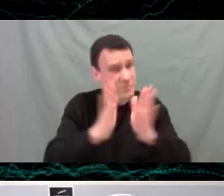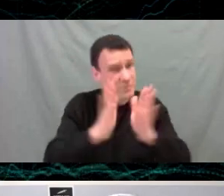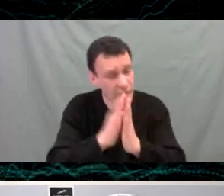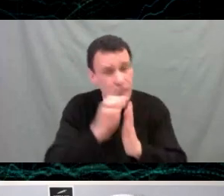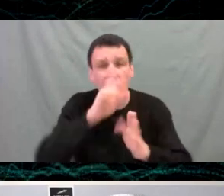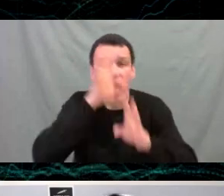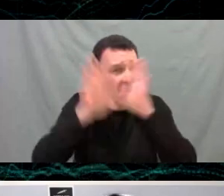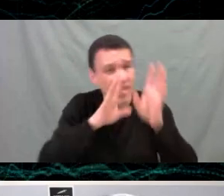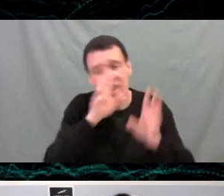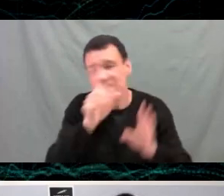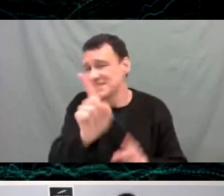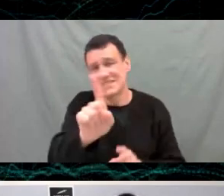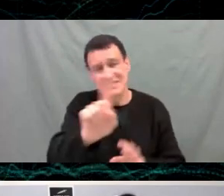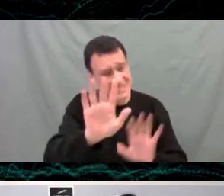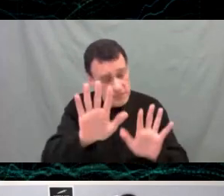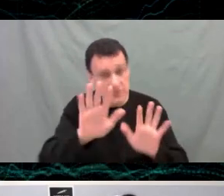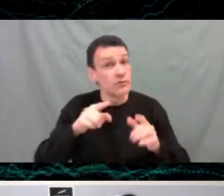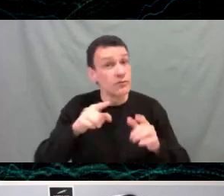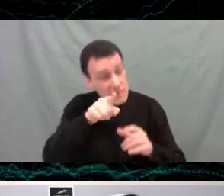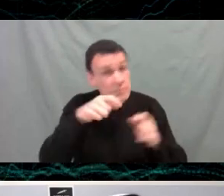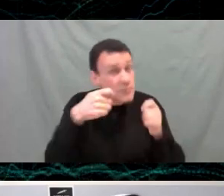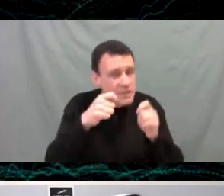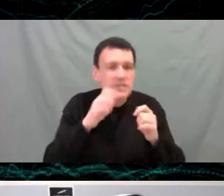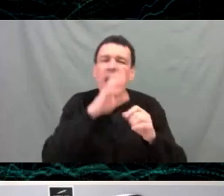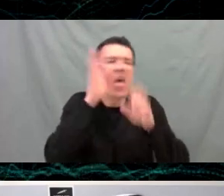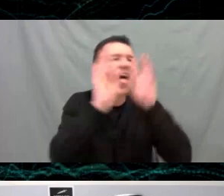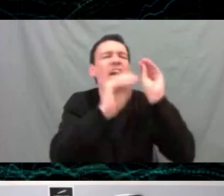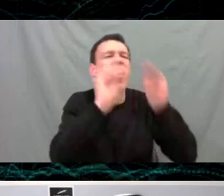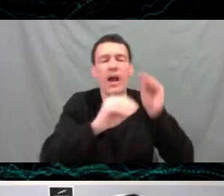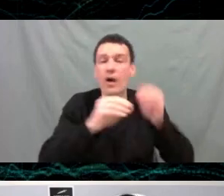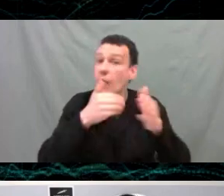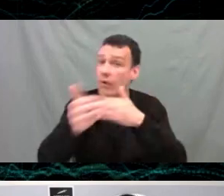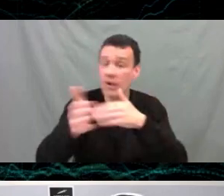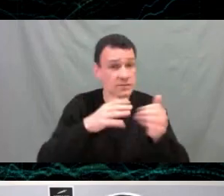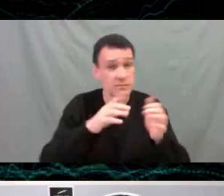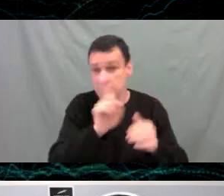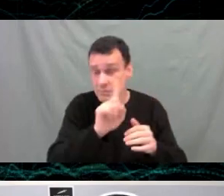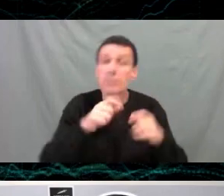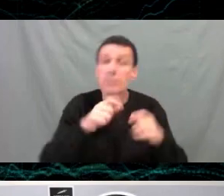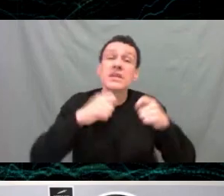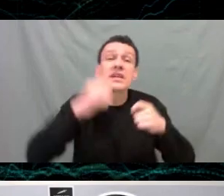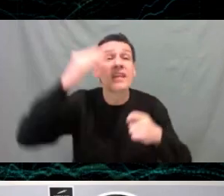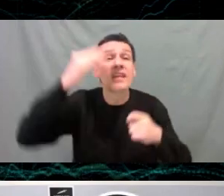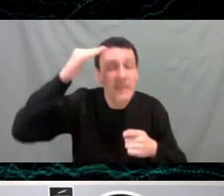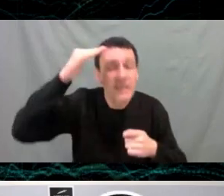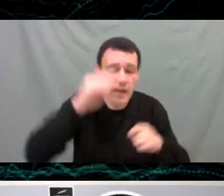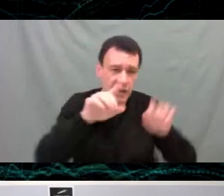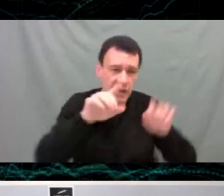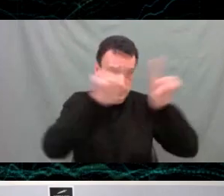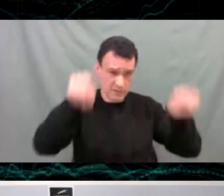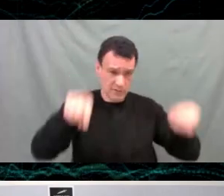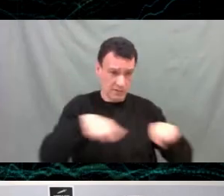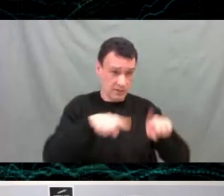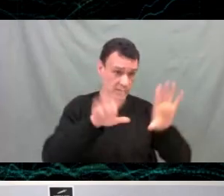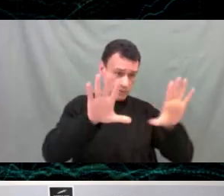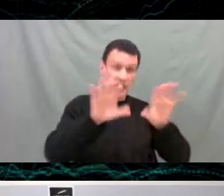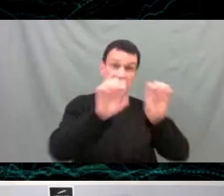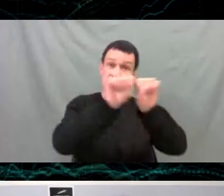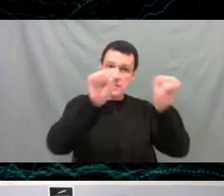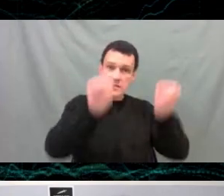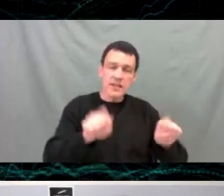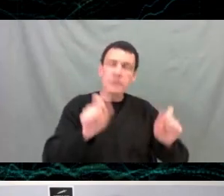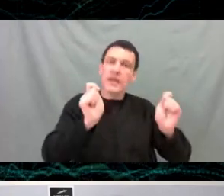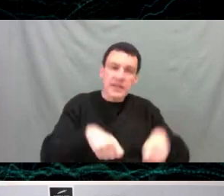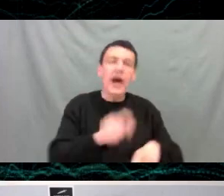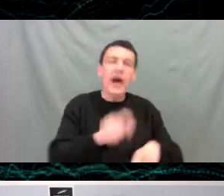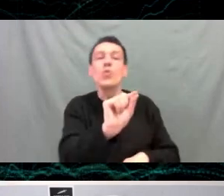porque você precisa respeitar a questão daquilo que a quantidade de processos que o sistema em si suporta, e